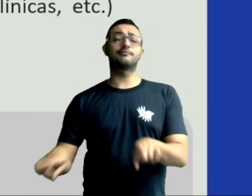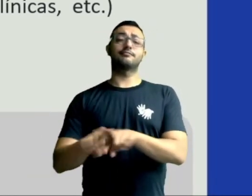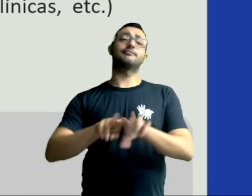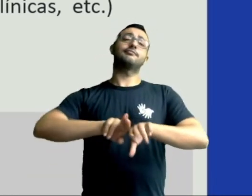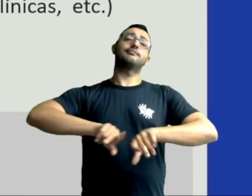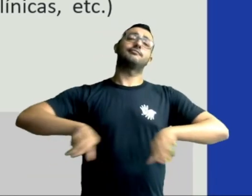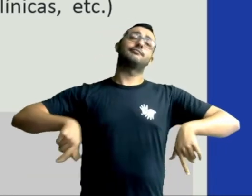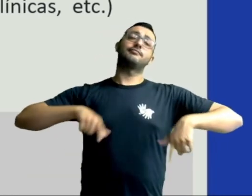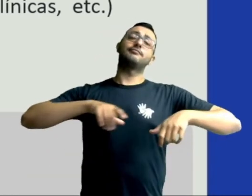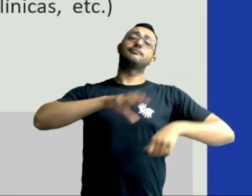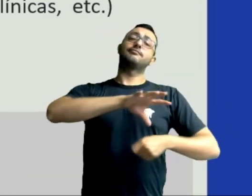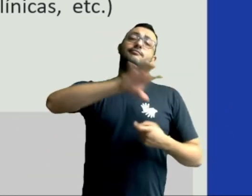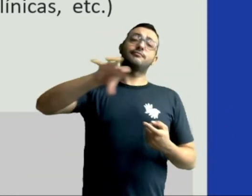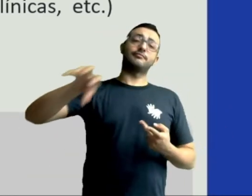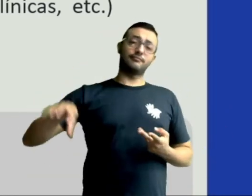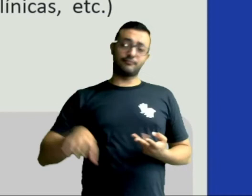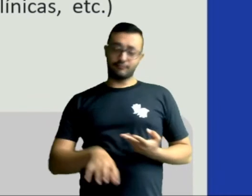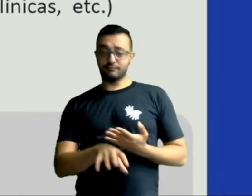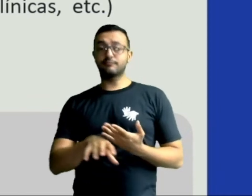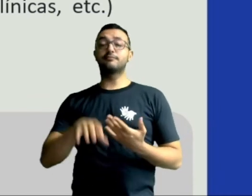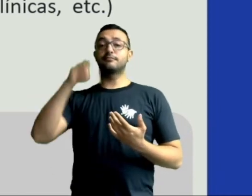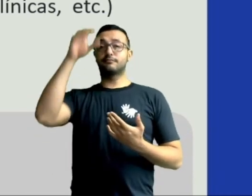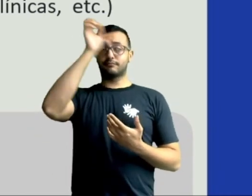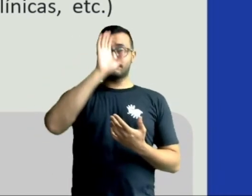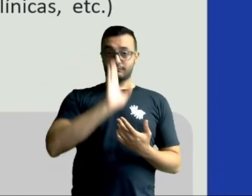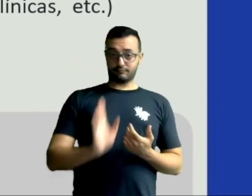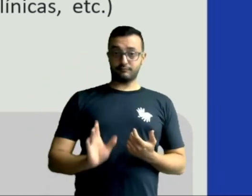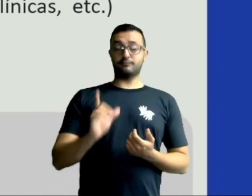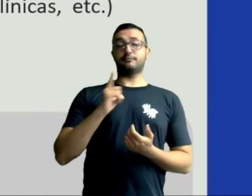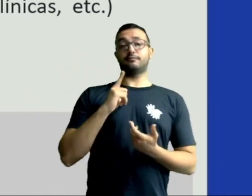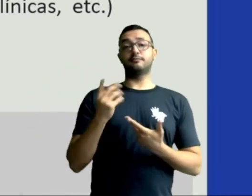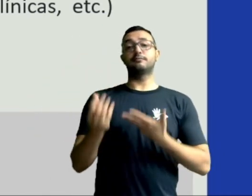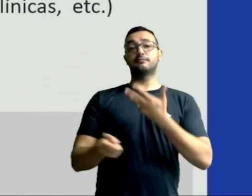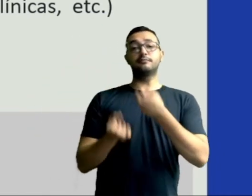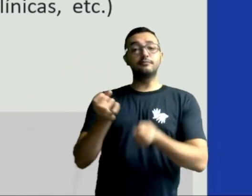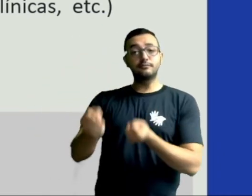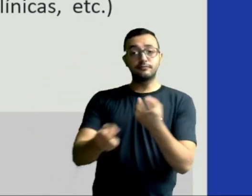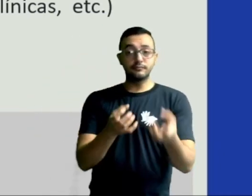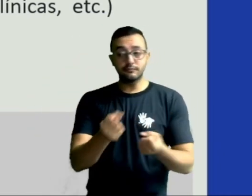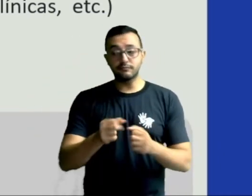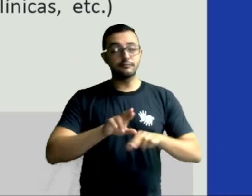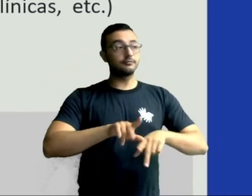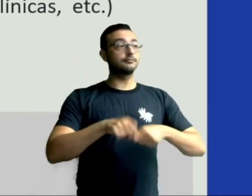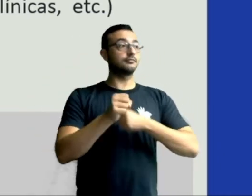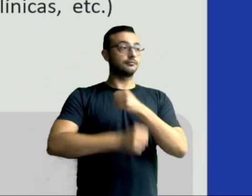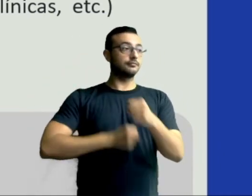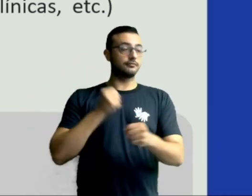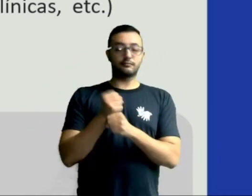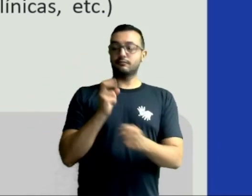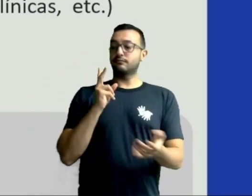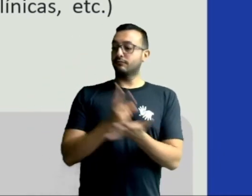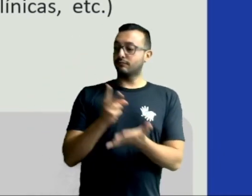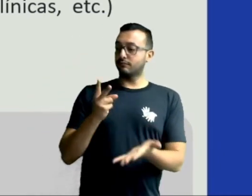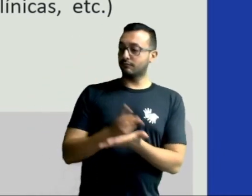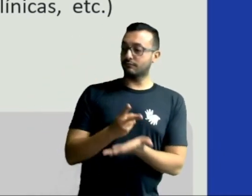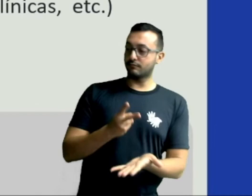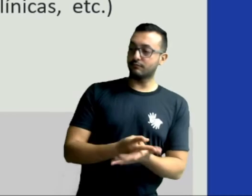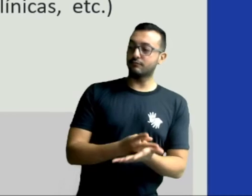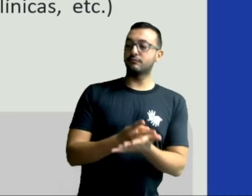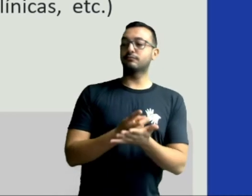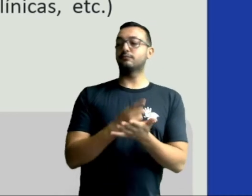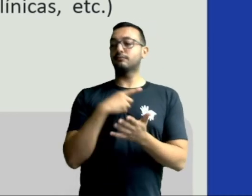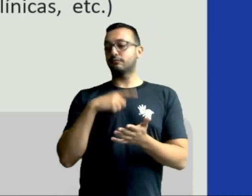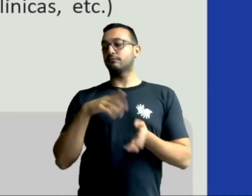outros setores, tá certo? E o Brasil ele vai estar absorvendo todos os anos um número expressivo